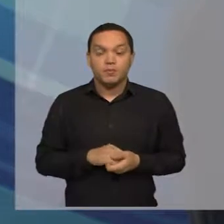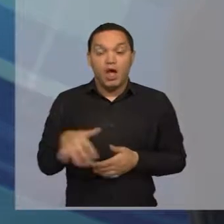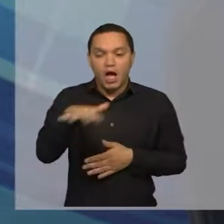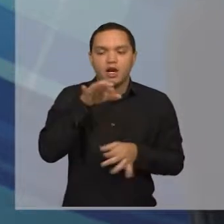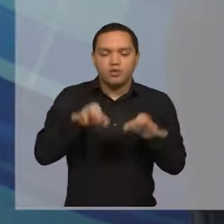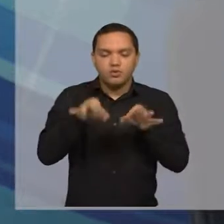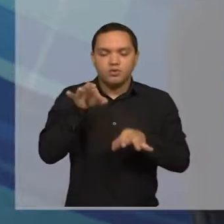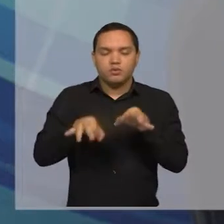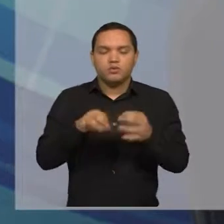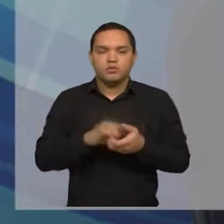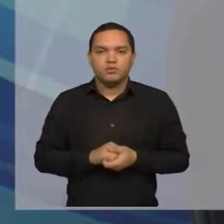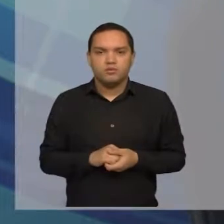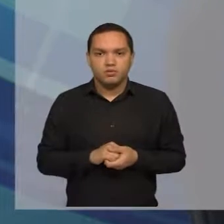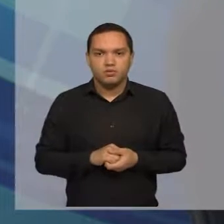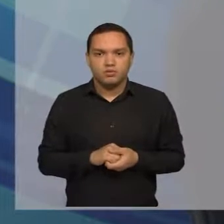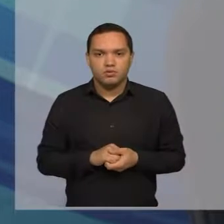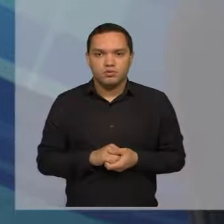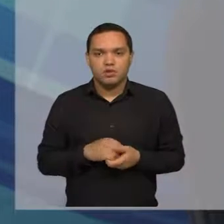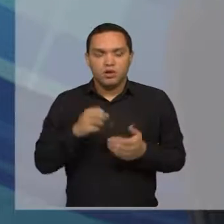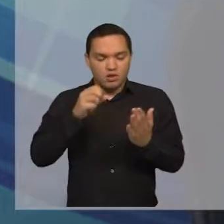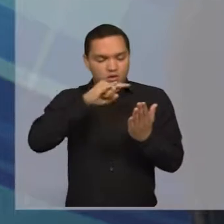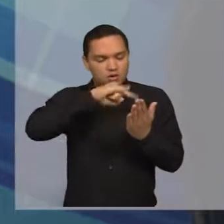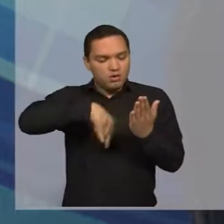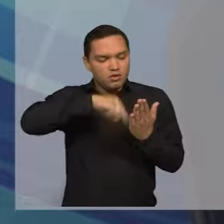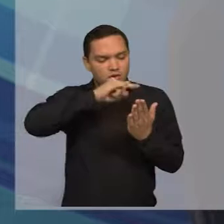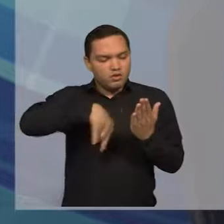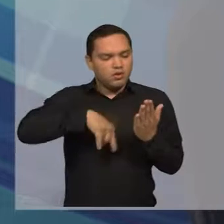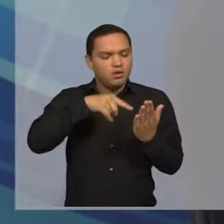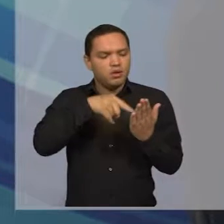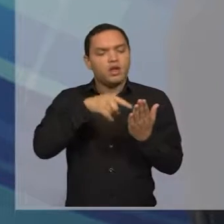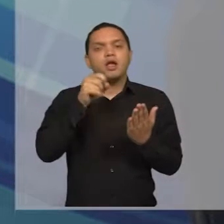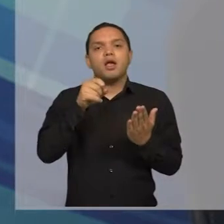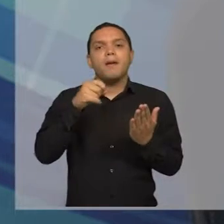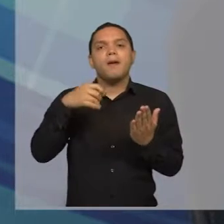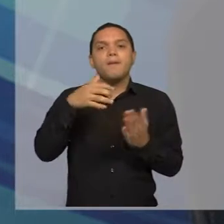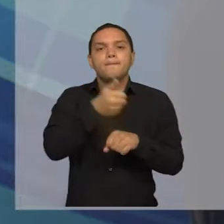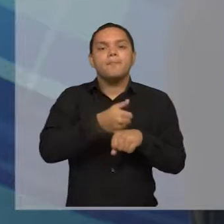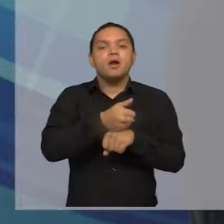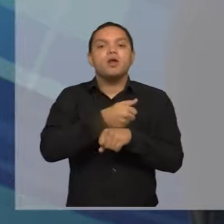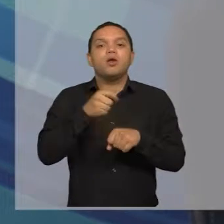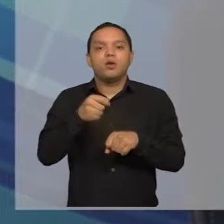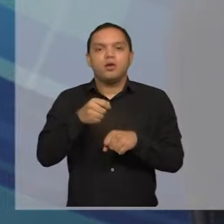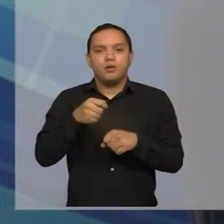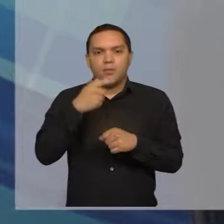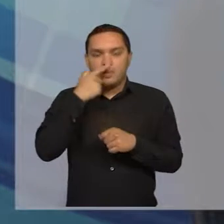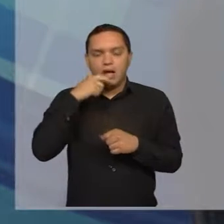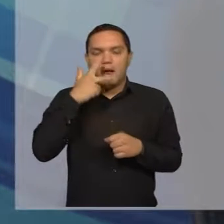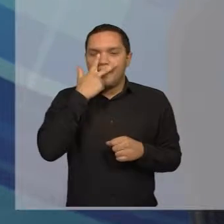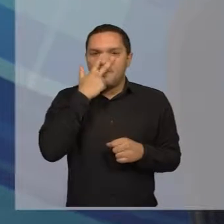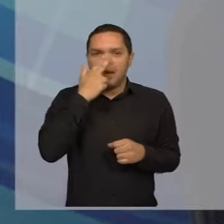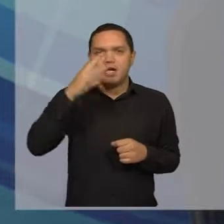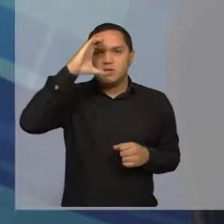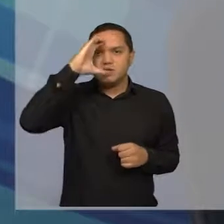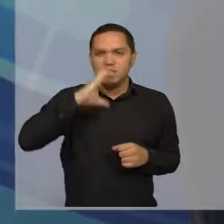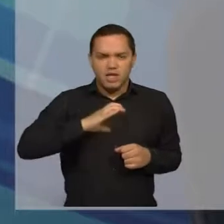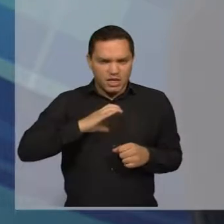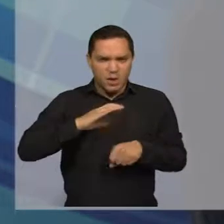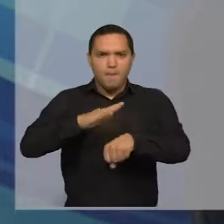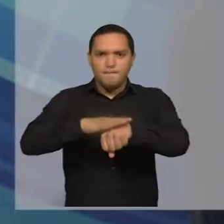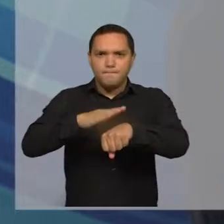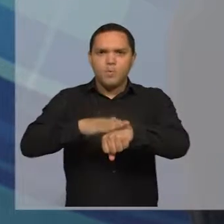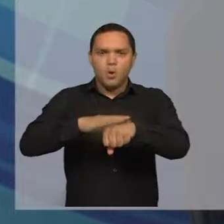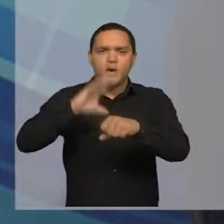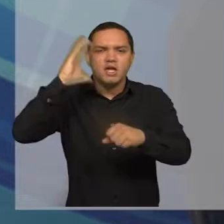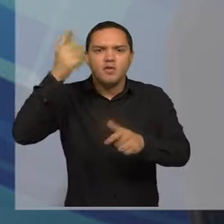justiça. Quer dizer, se a gente espreme o que está aqui, o que nós vamos ter é que o cidadão passa a ser responsável pela segurança. Né? Porque a gente tem